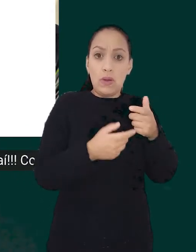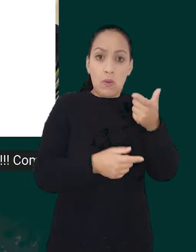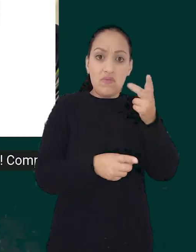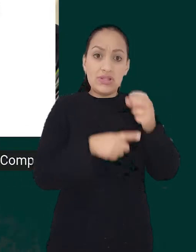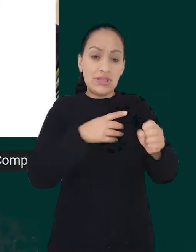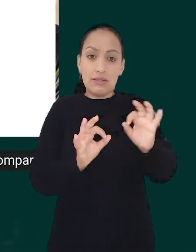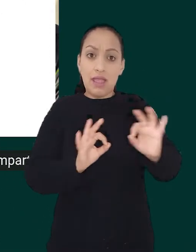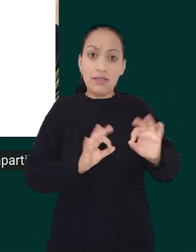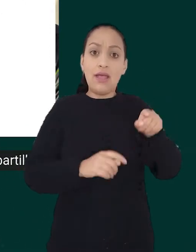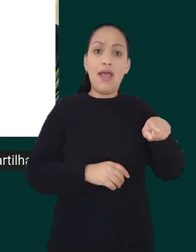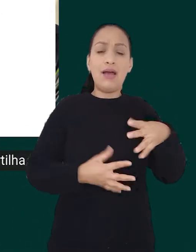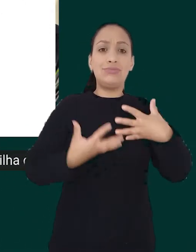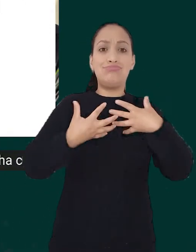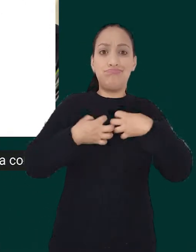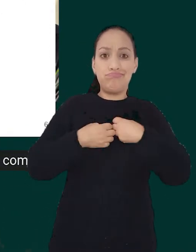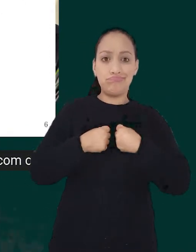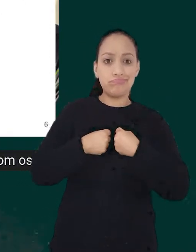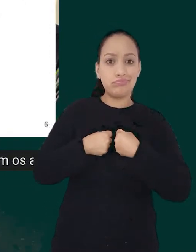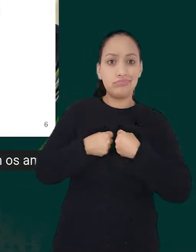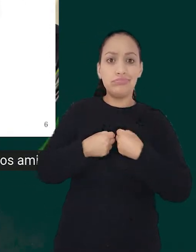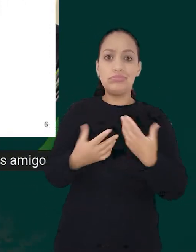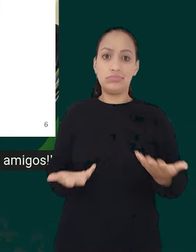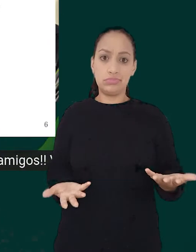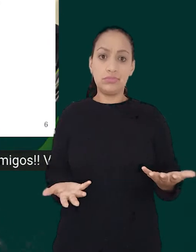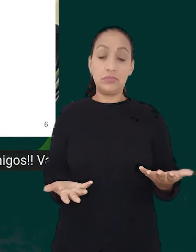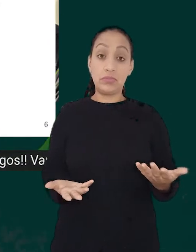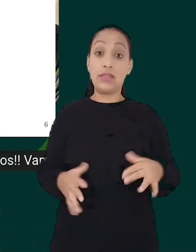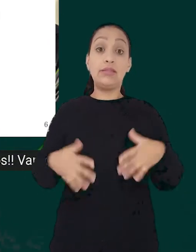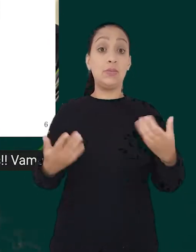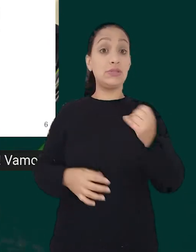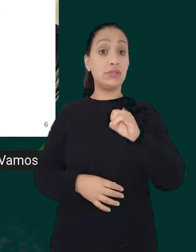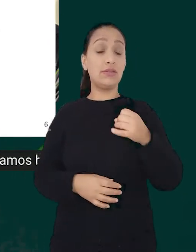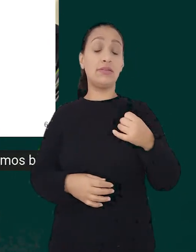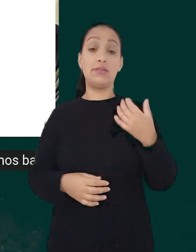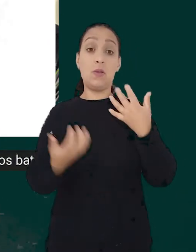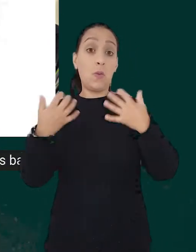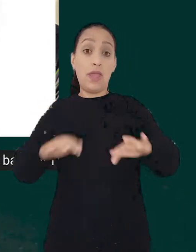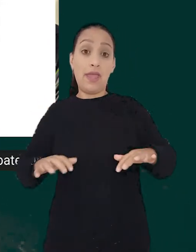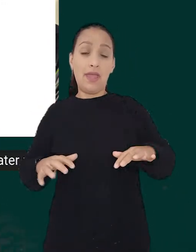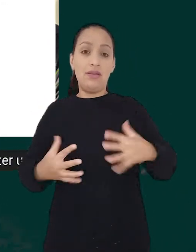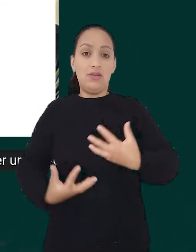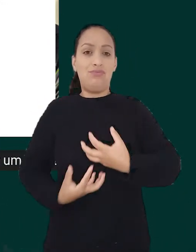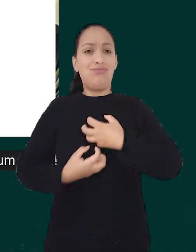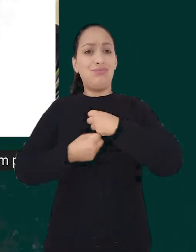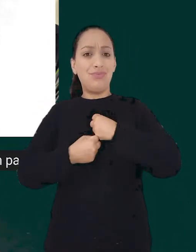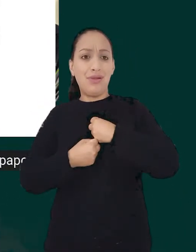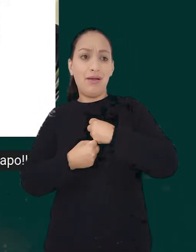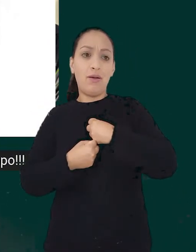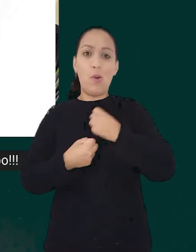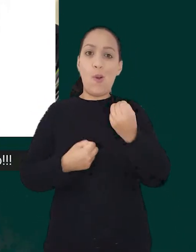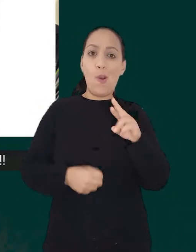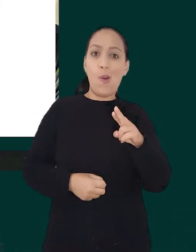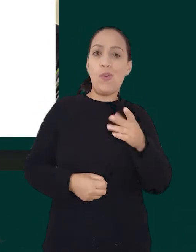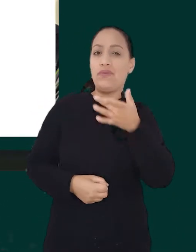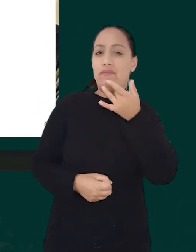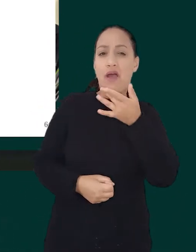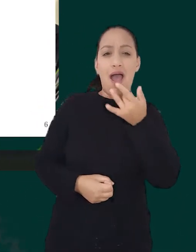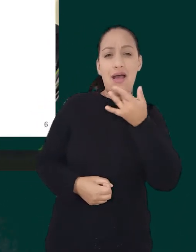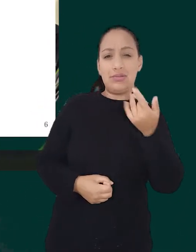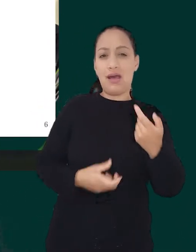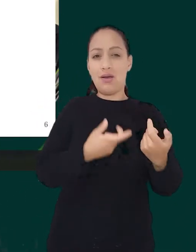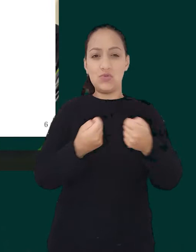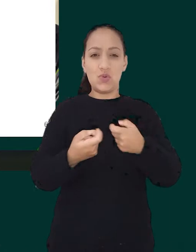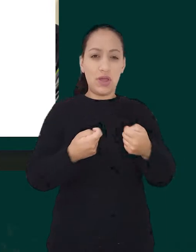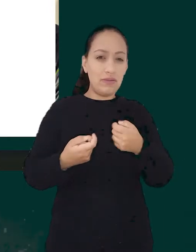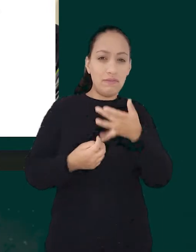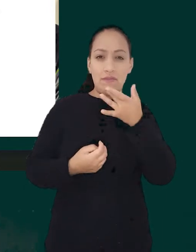quer frustrar o jogador demais, não quer ficar fácil demais, e tu quer que ele se sinta motivado